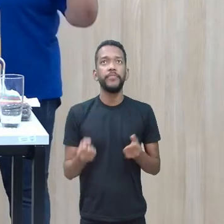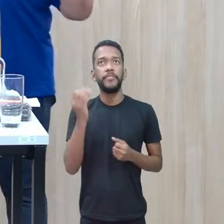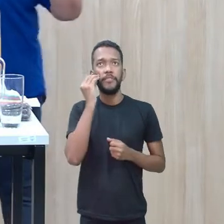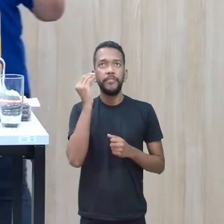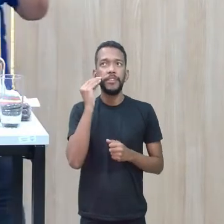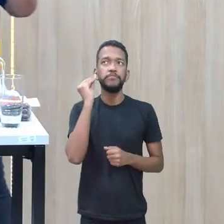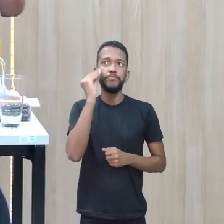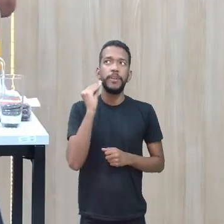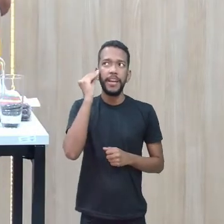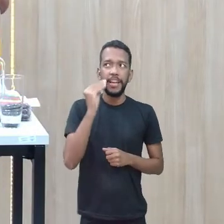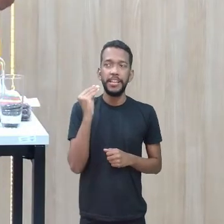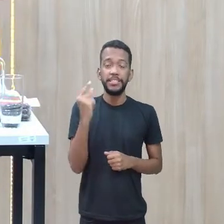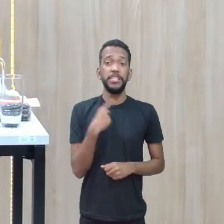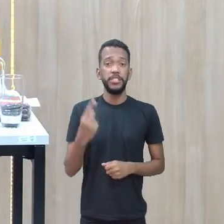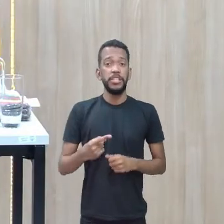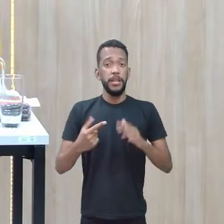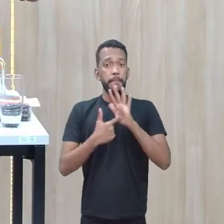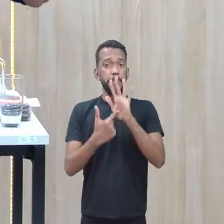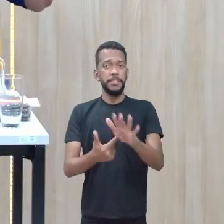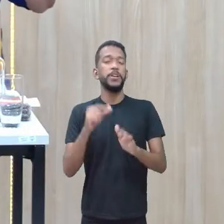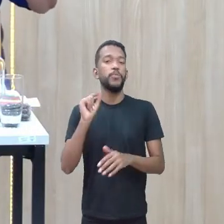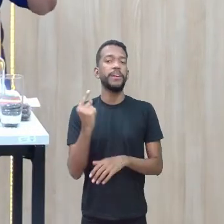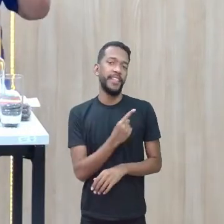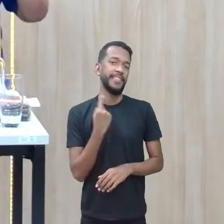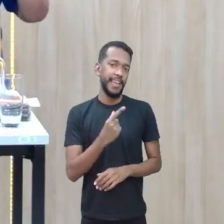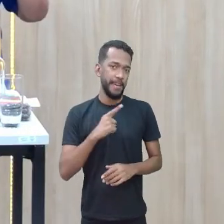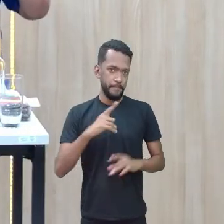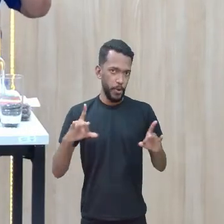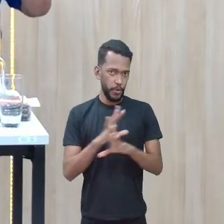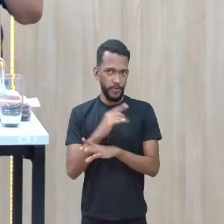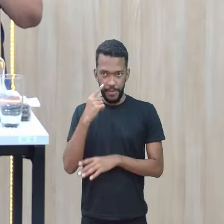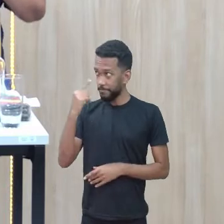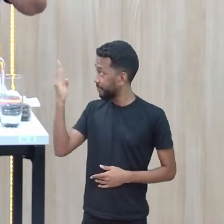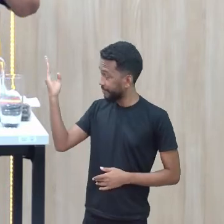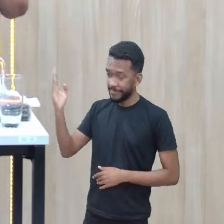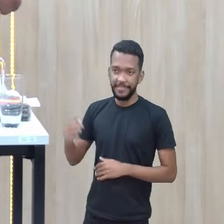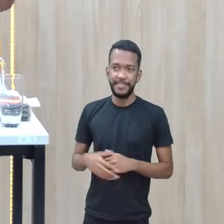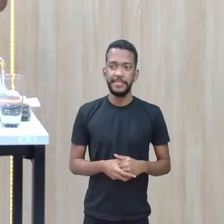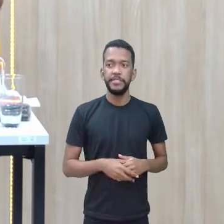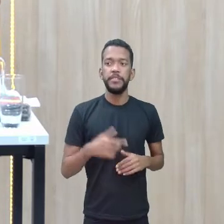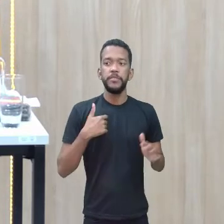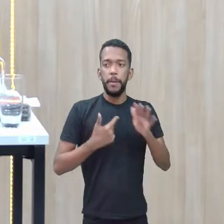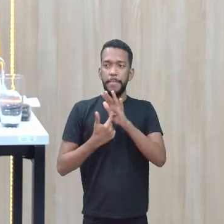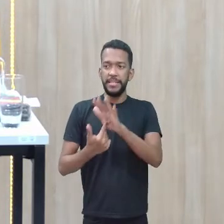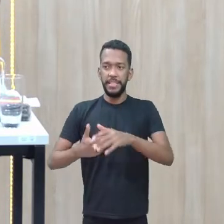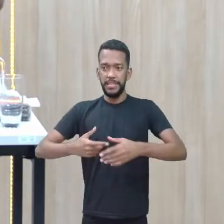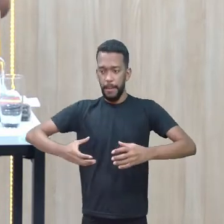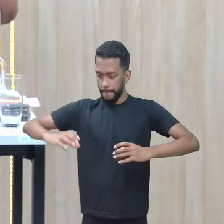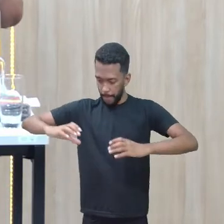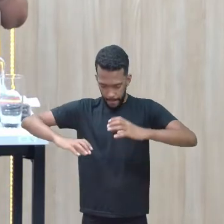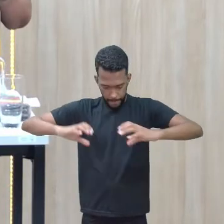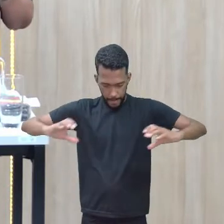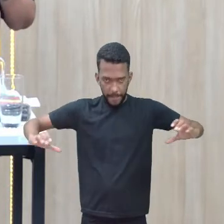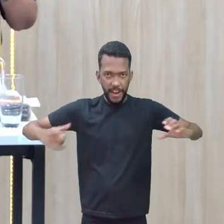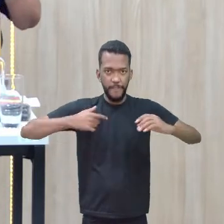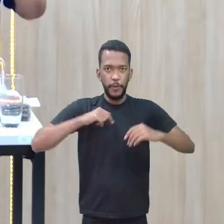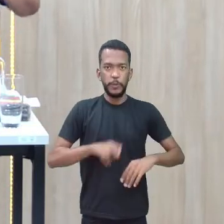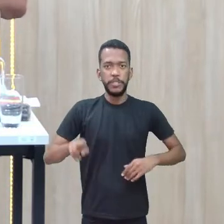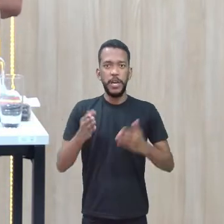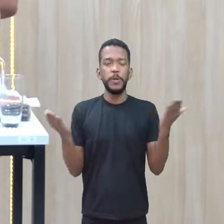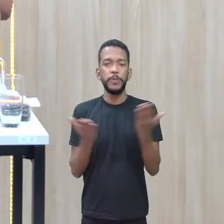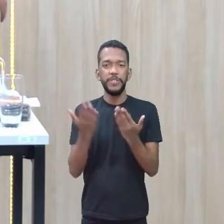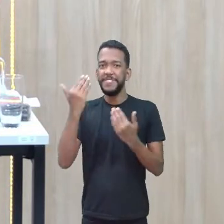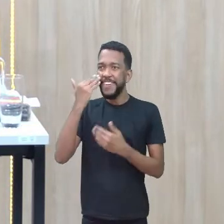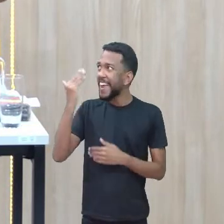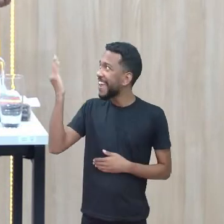experiência. Hora da gente apresentar o que nós temos, ok? Eu vou apresentar para vocês o que é que eu vou utilizar hoje.